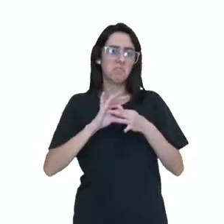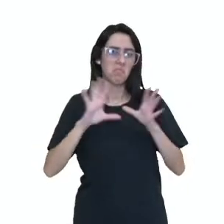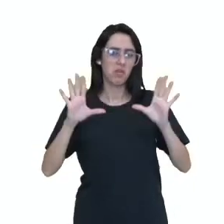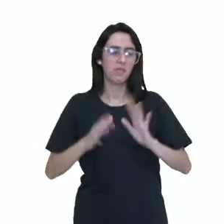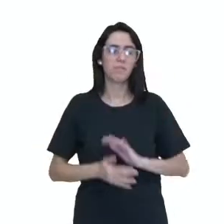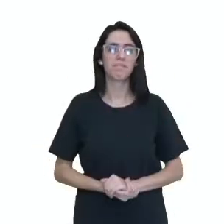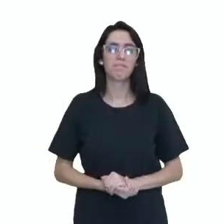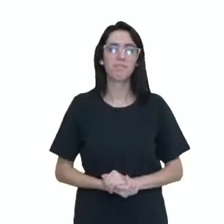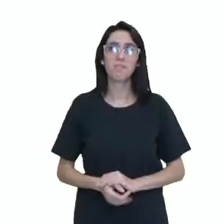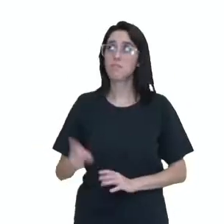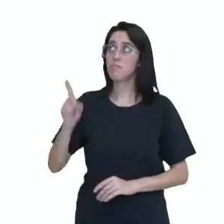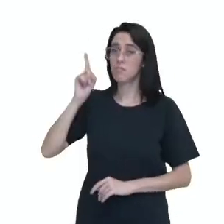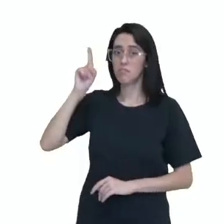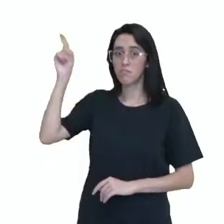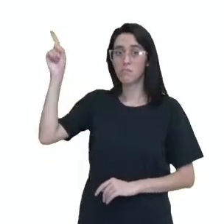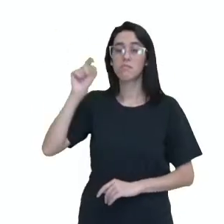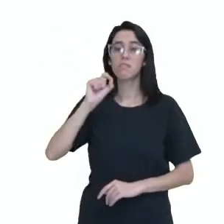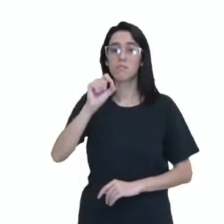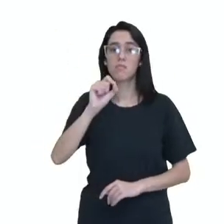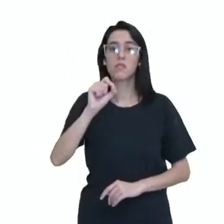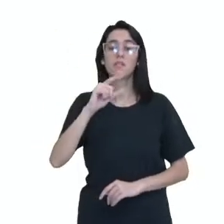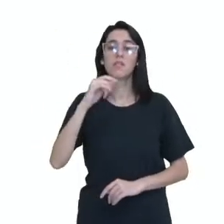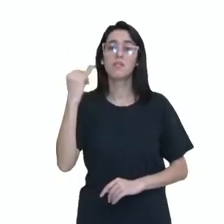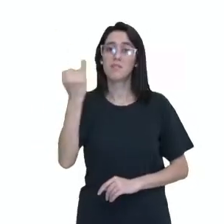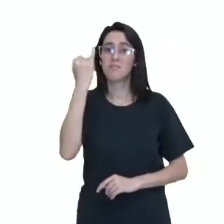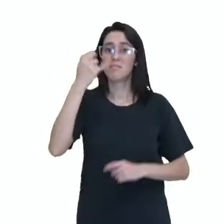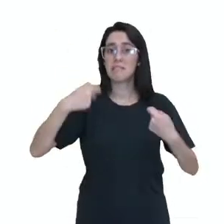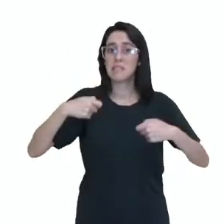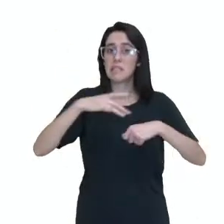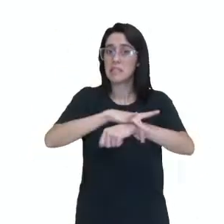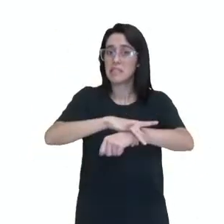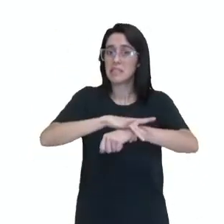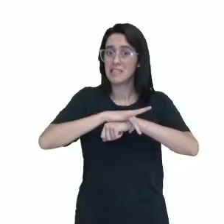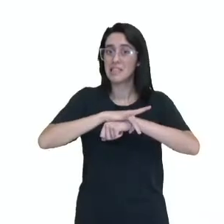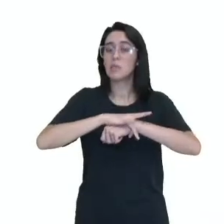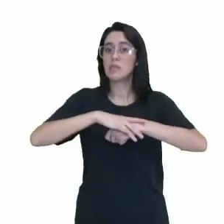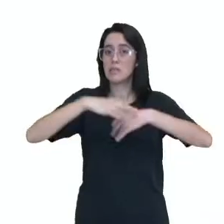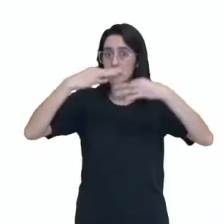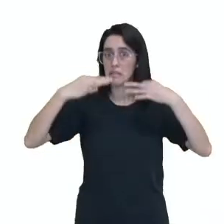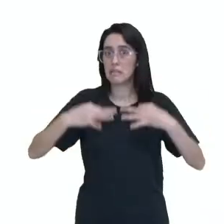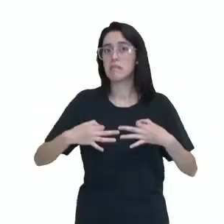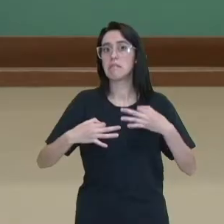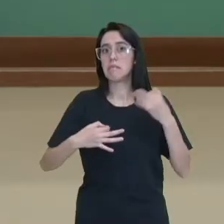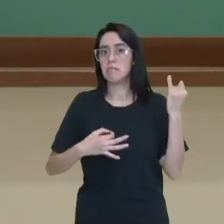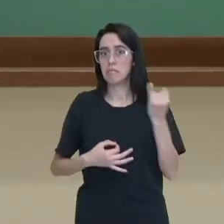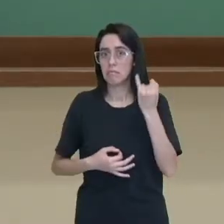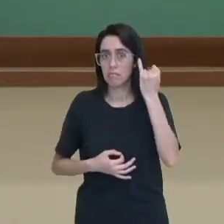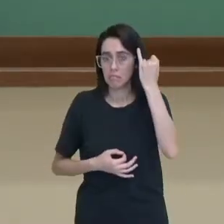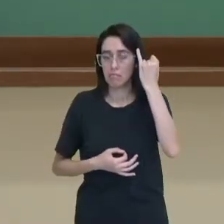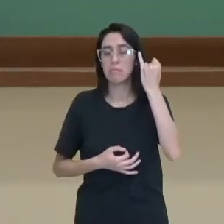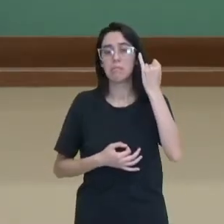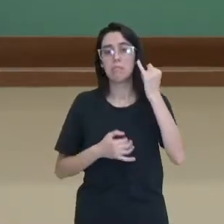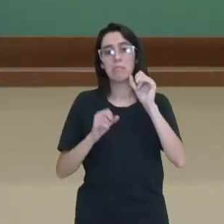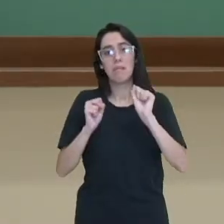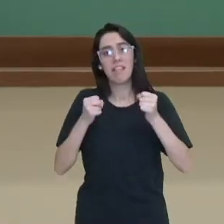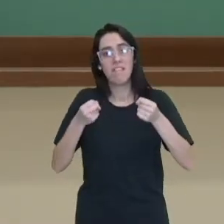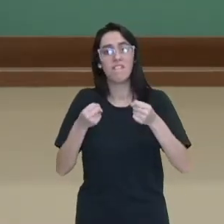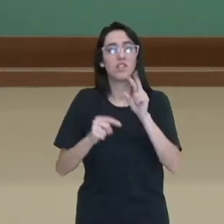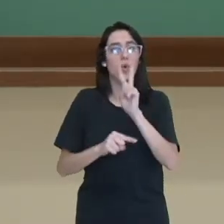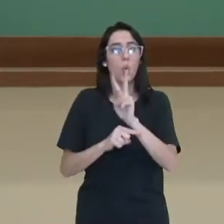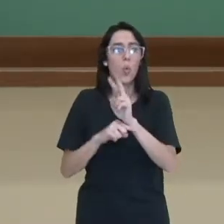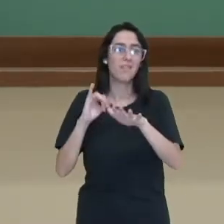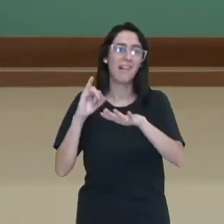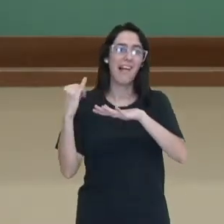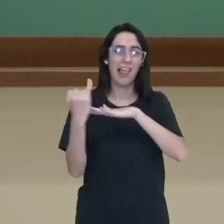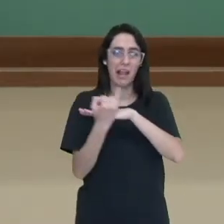são responsáveis pela segurança e pela defesa, que são responsáveis pela segurança e defesa das Ilhas Marshall.